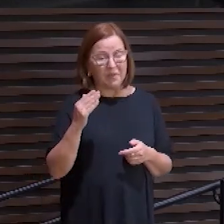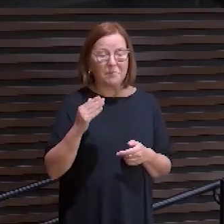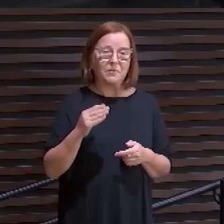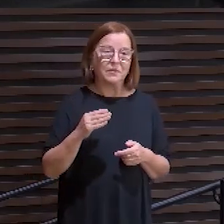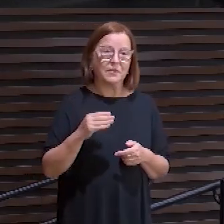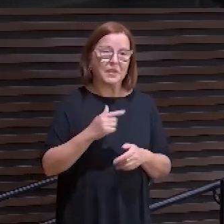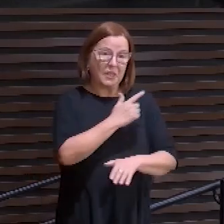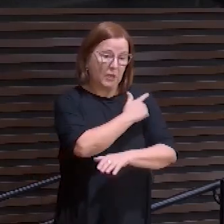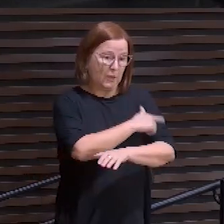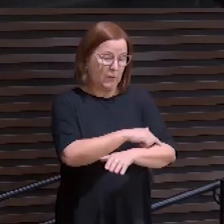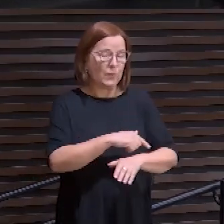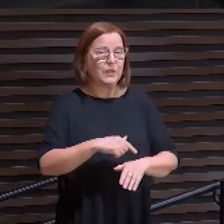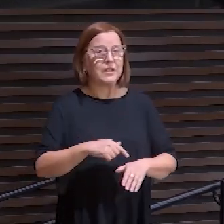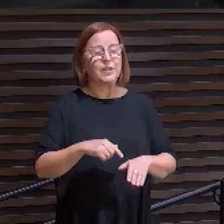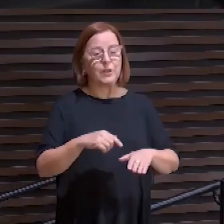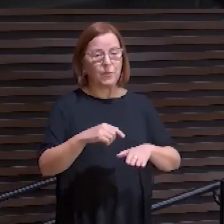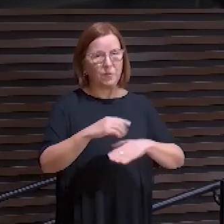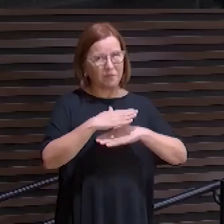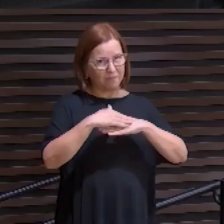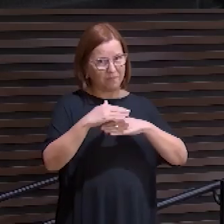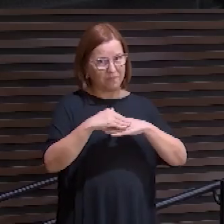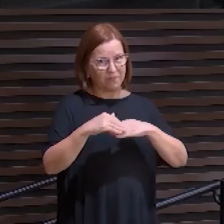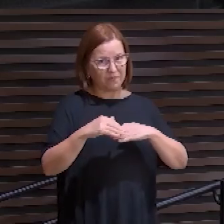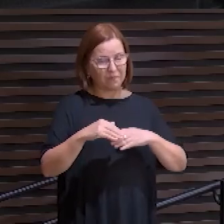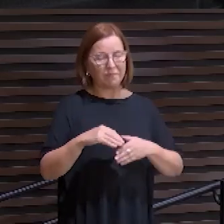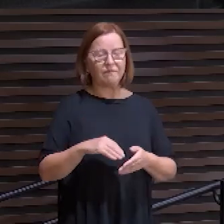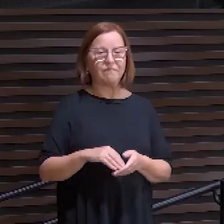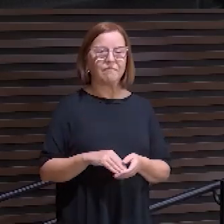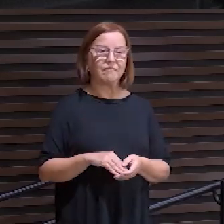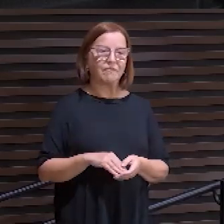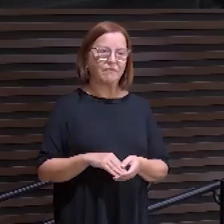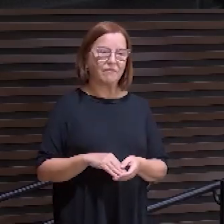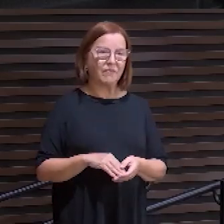coisa, educação é outra.